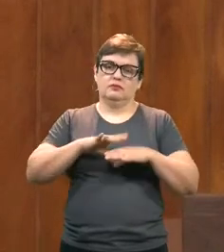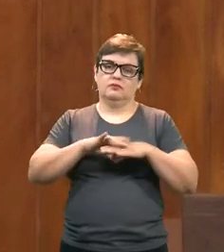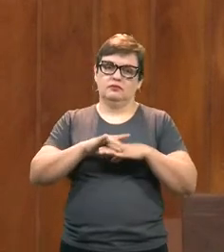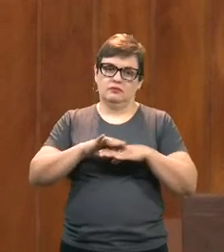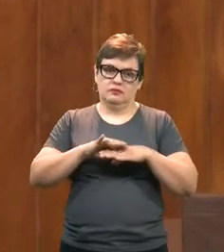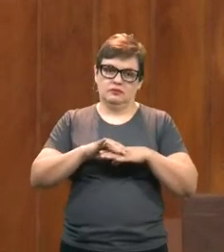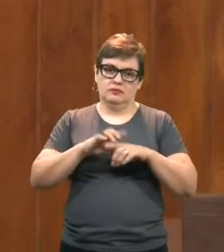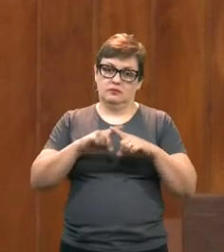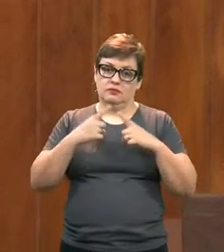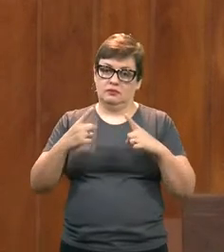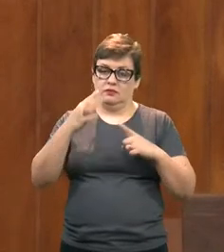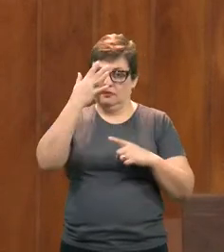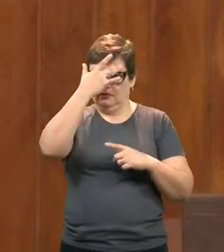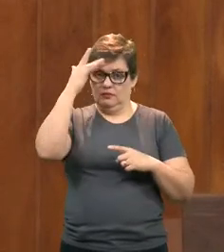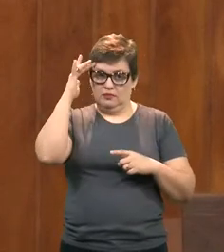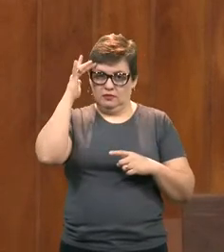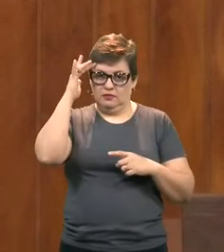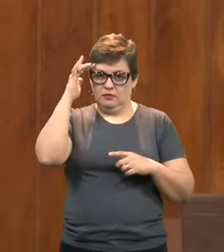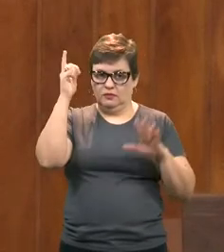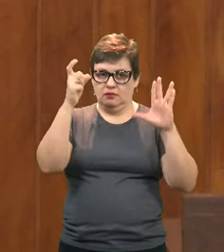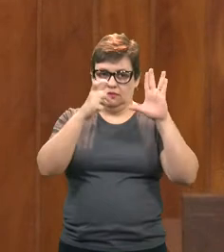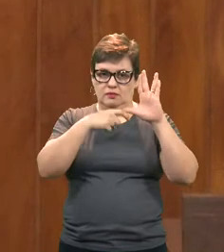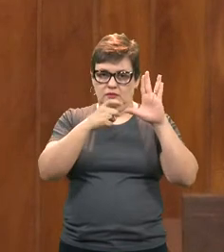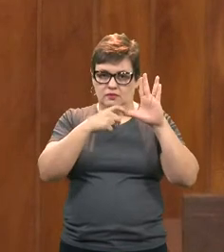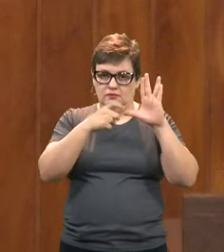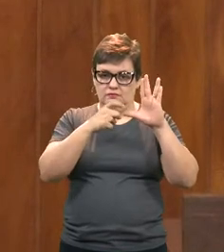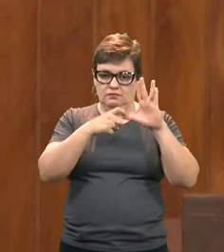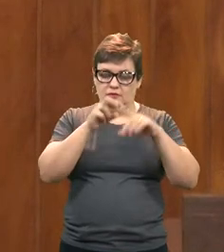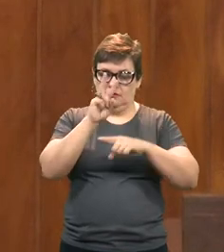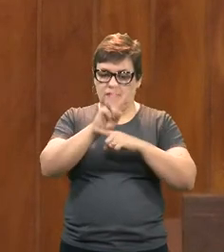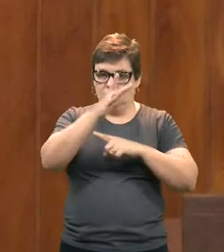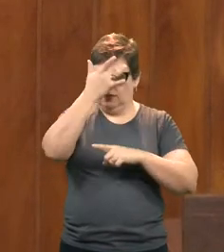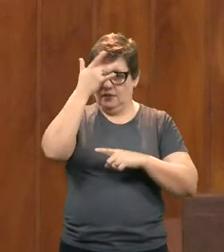diferença? A cannabis não trata patologia, ela trata pessoa.